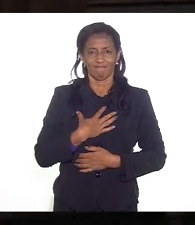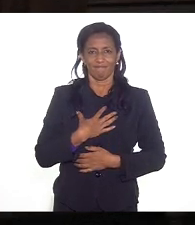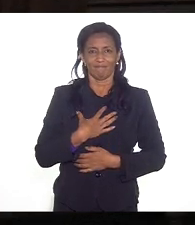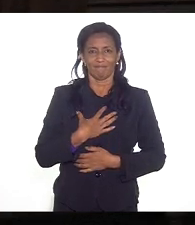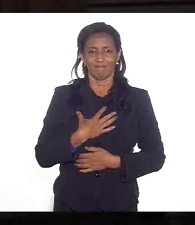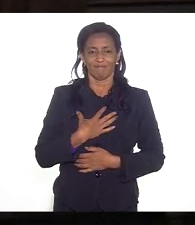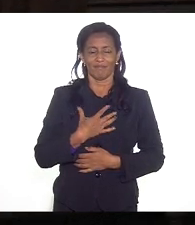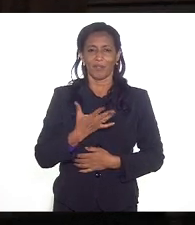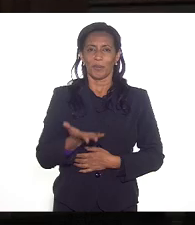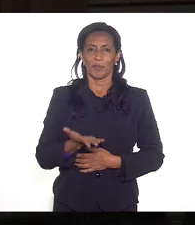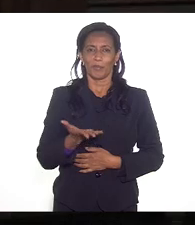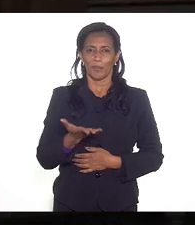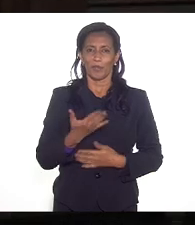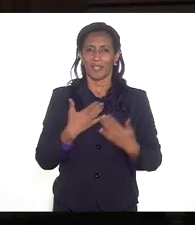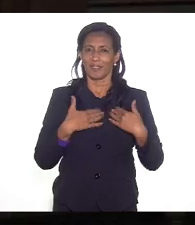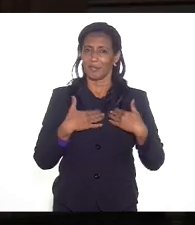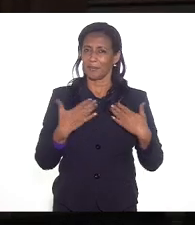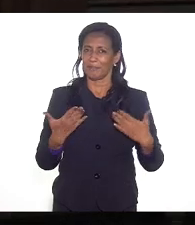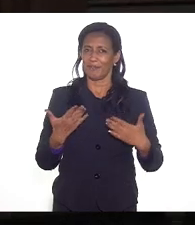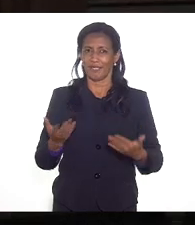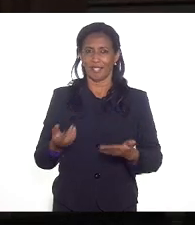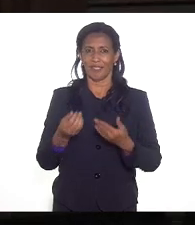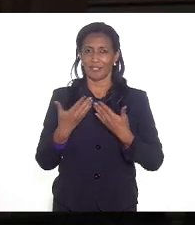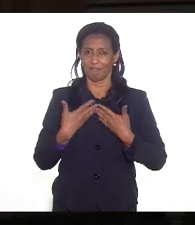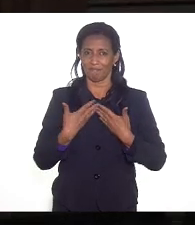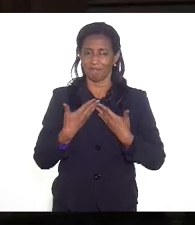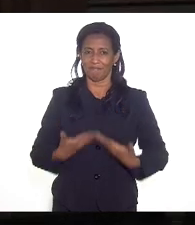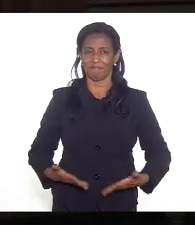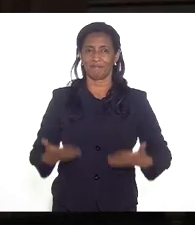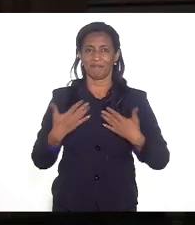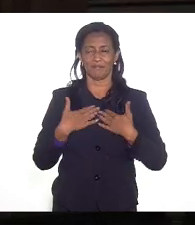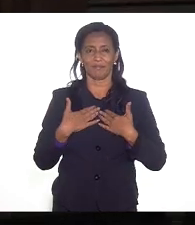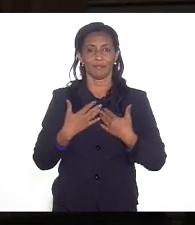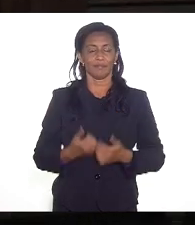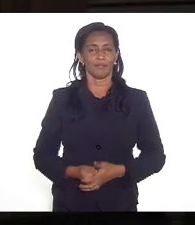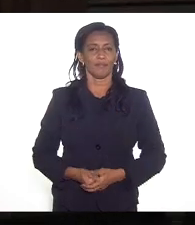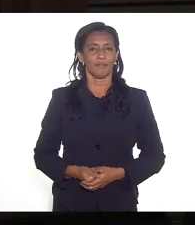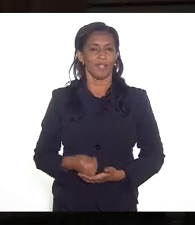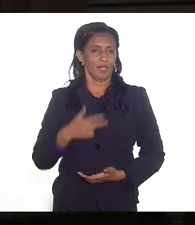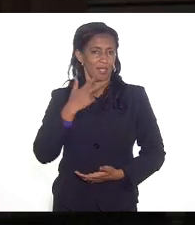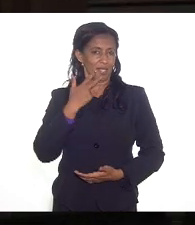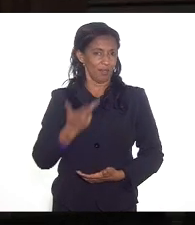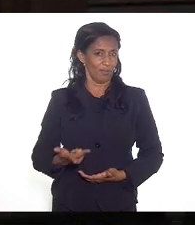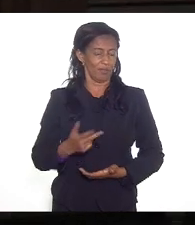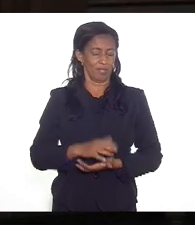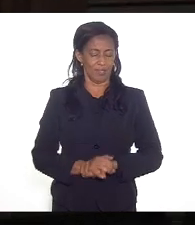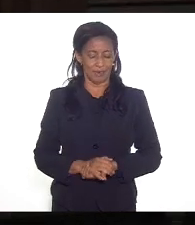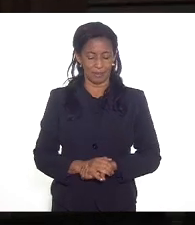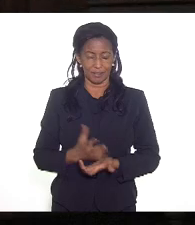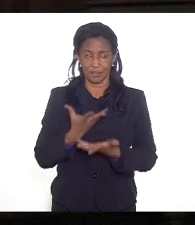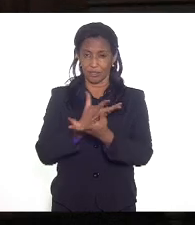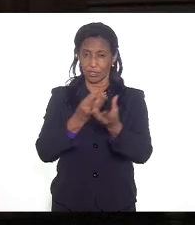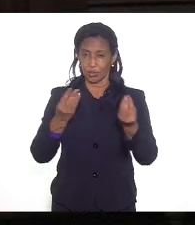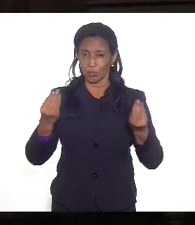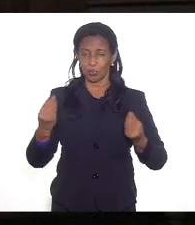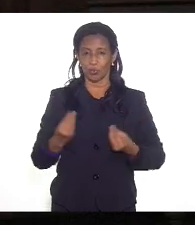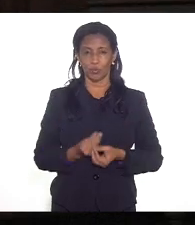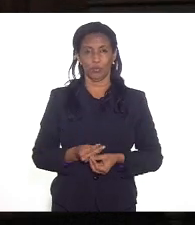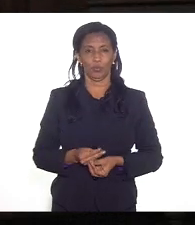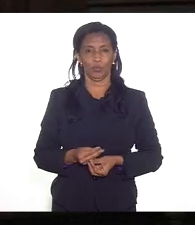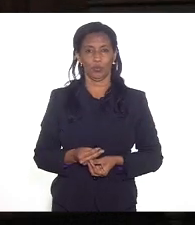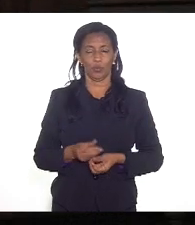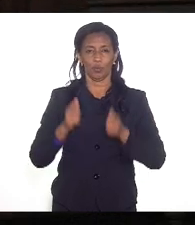se relaciona ménage fmf e queria dizer seu presidente te dê muito